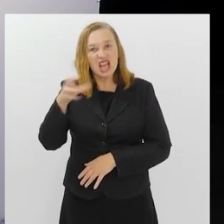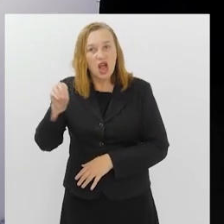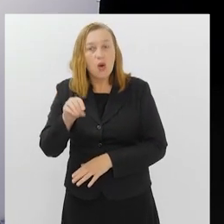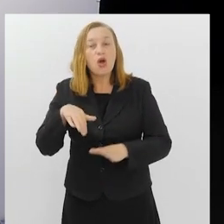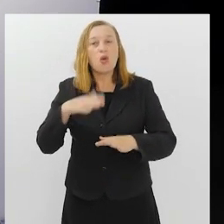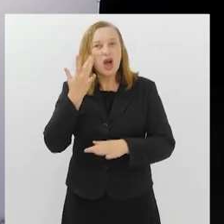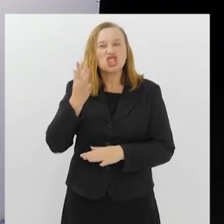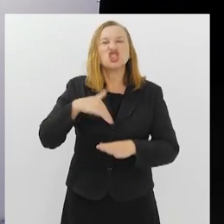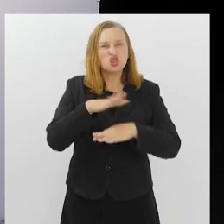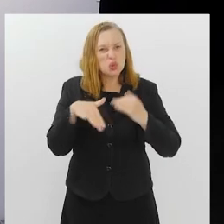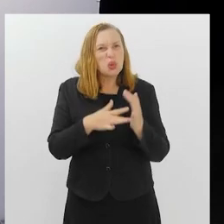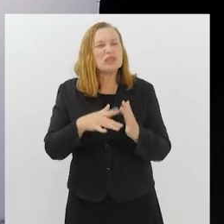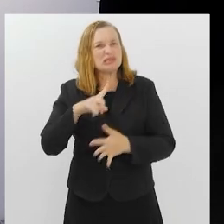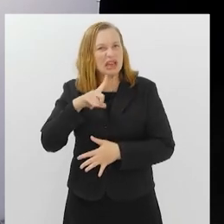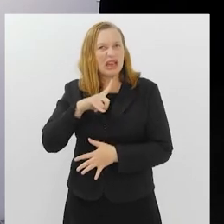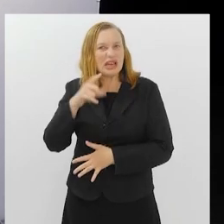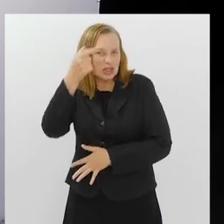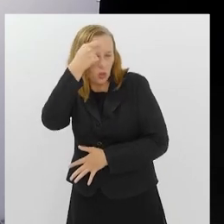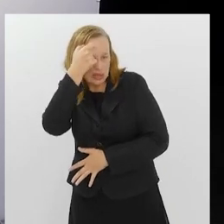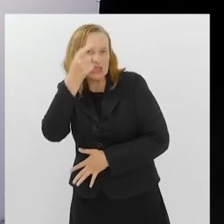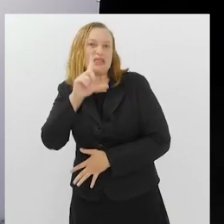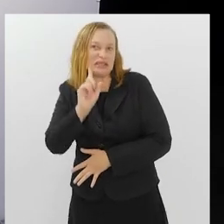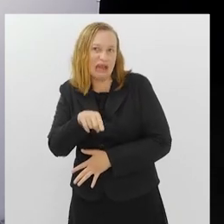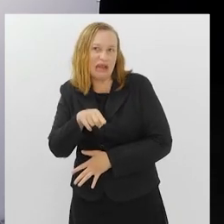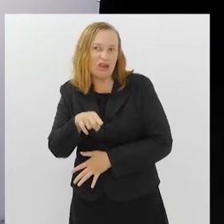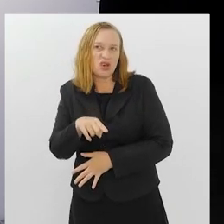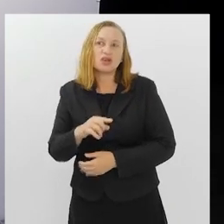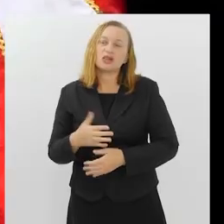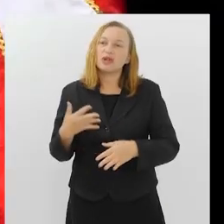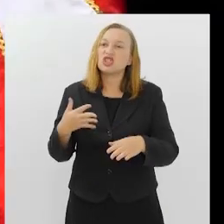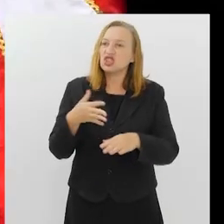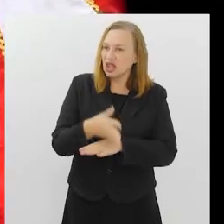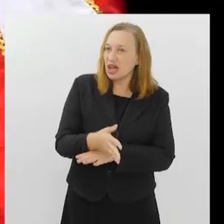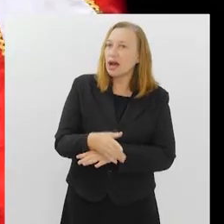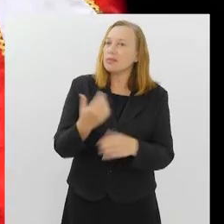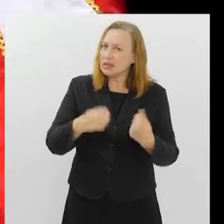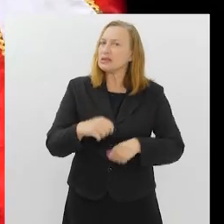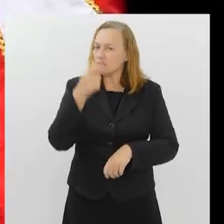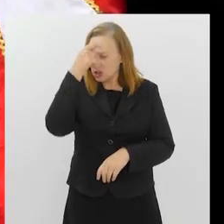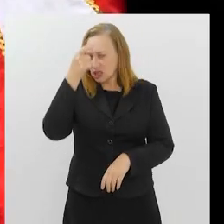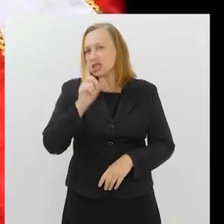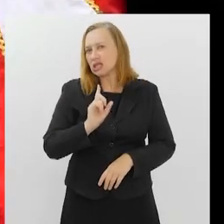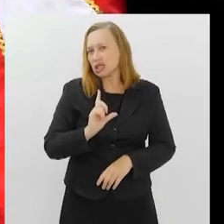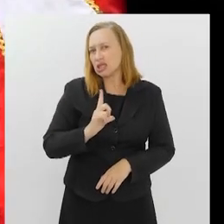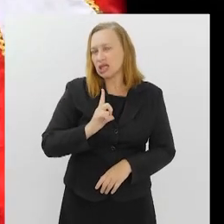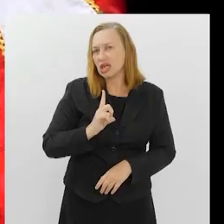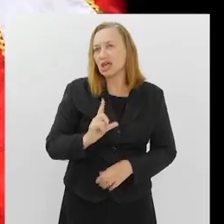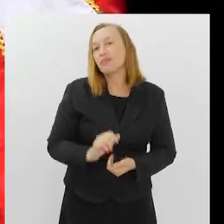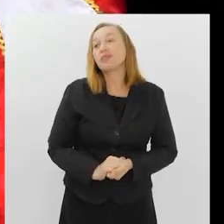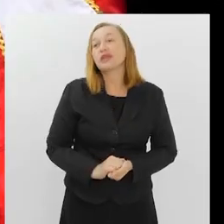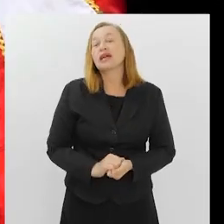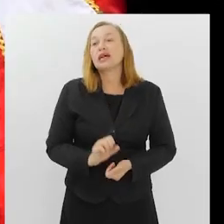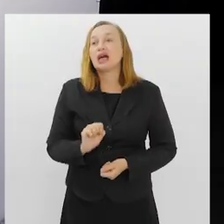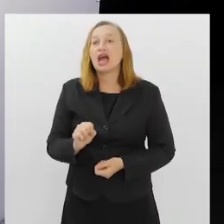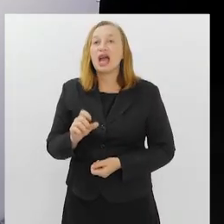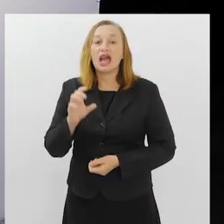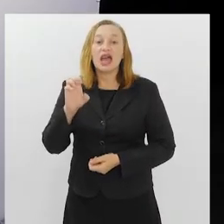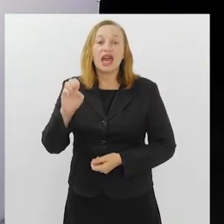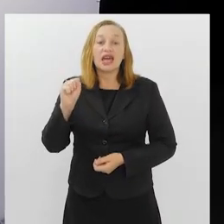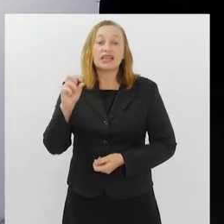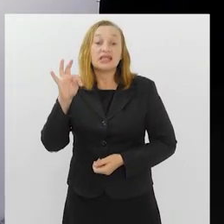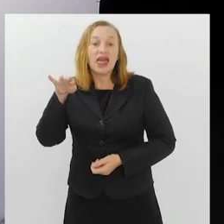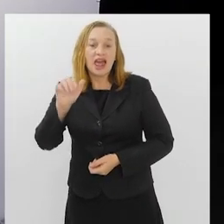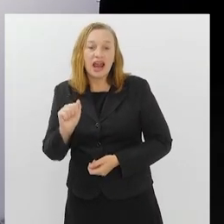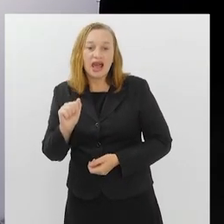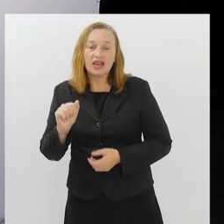acha que todas têm essa consciência, né? Acho que todo mundo tem. Para chegar onde chegaram, tem que ter essa consciência, né? Então a Esquel é a